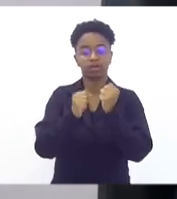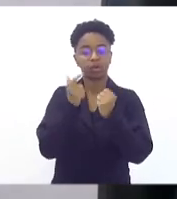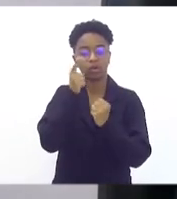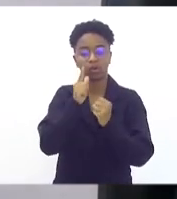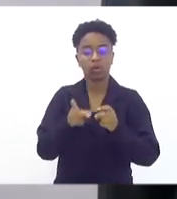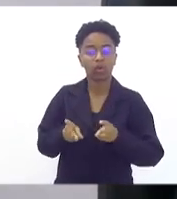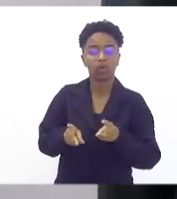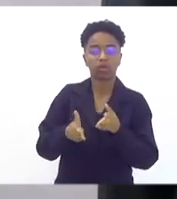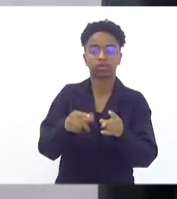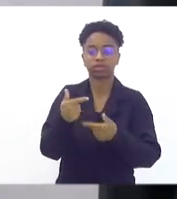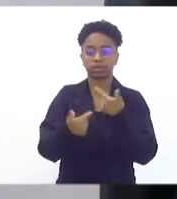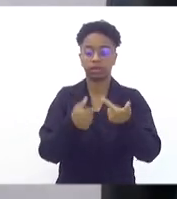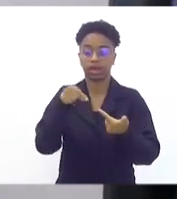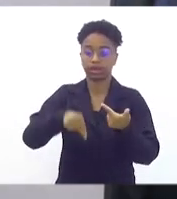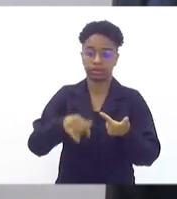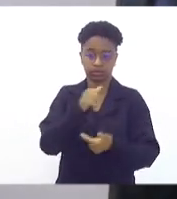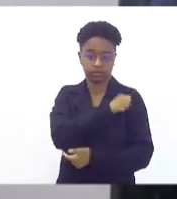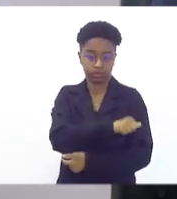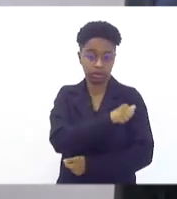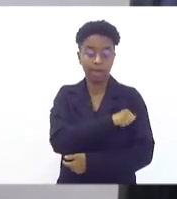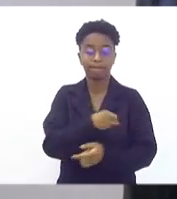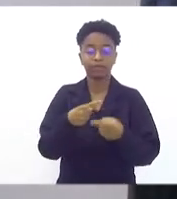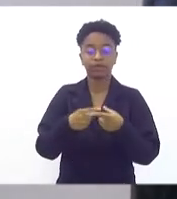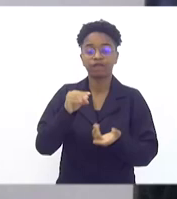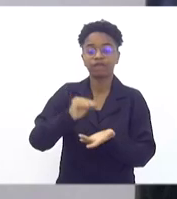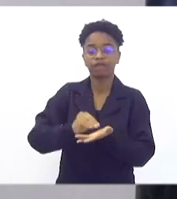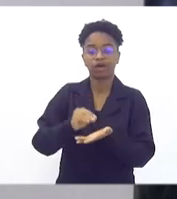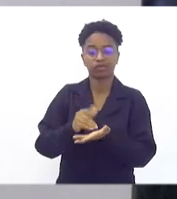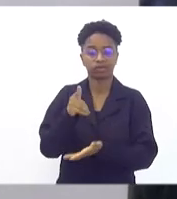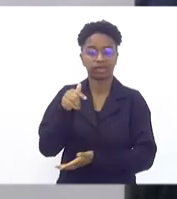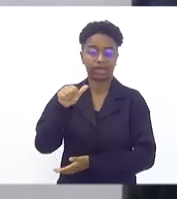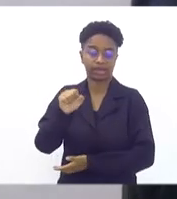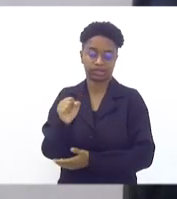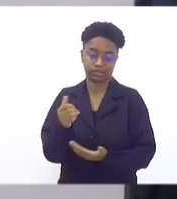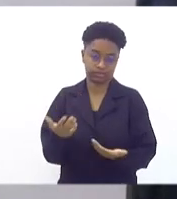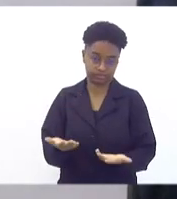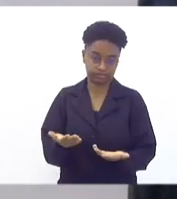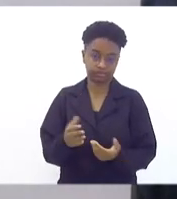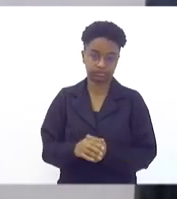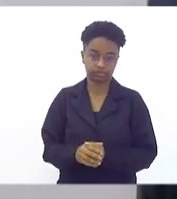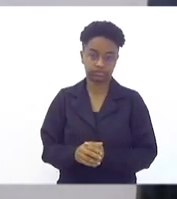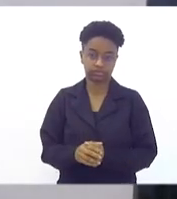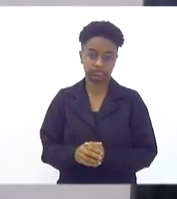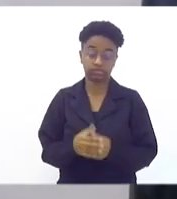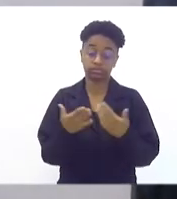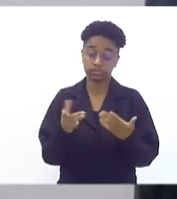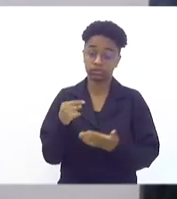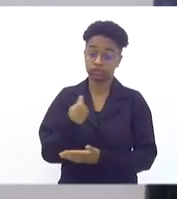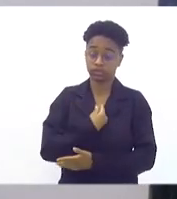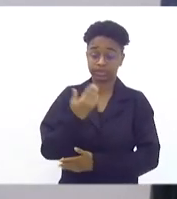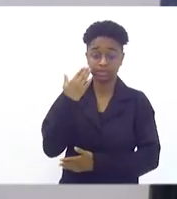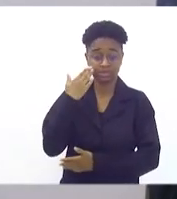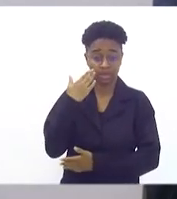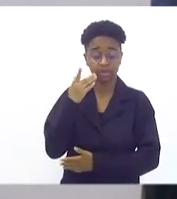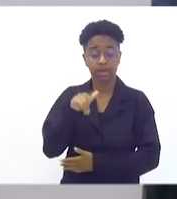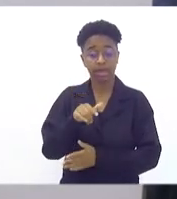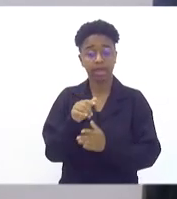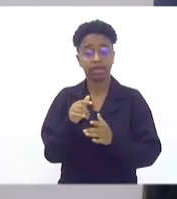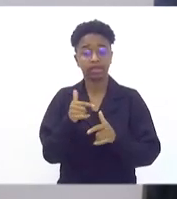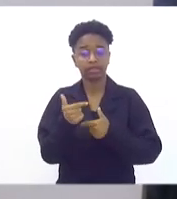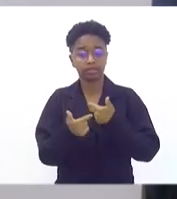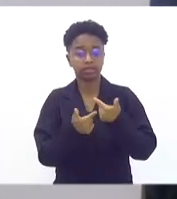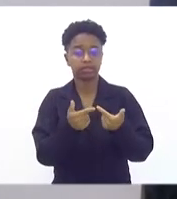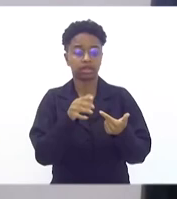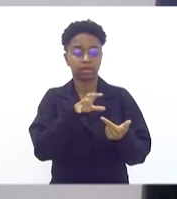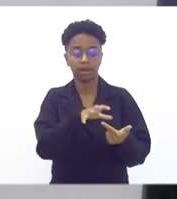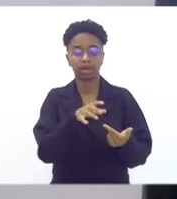Janeiro por conta da ausência desse insumo energético Vital e a gente sabe que é um serviço concessionário que está